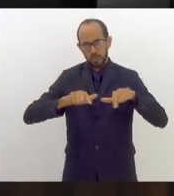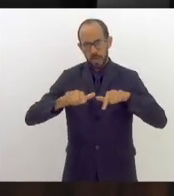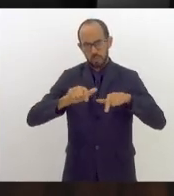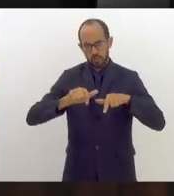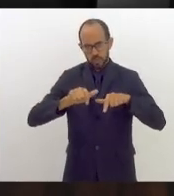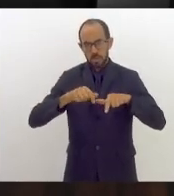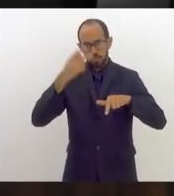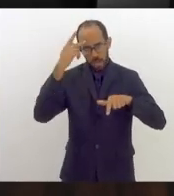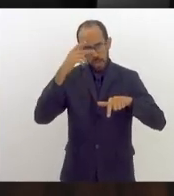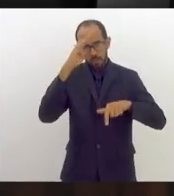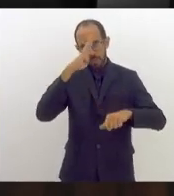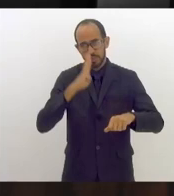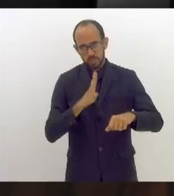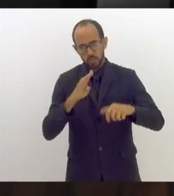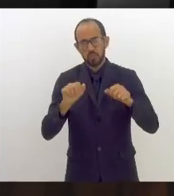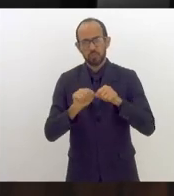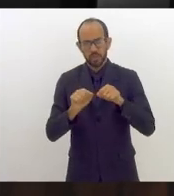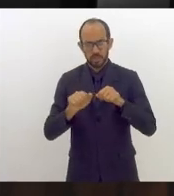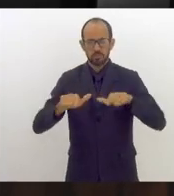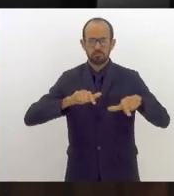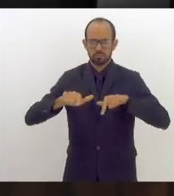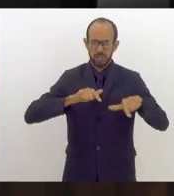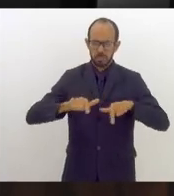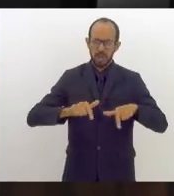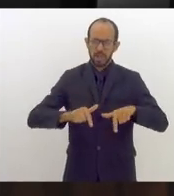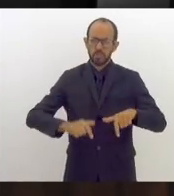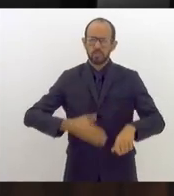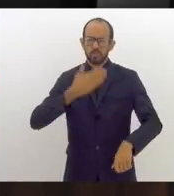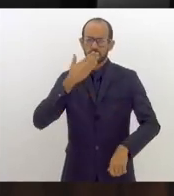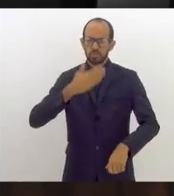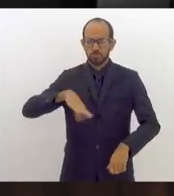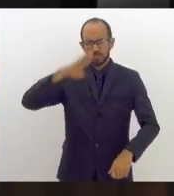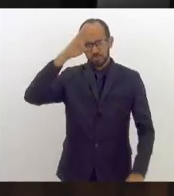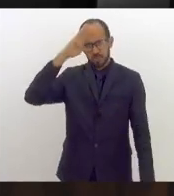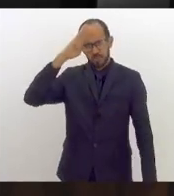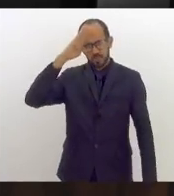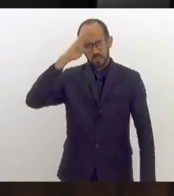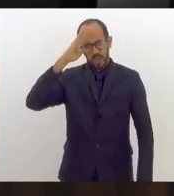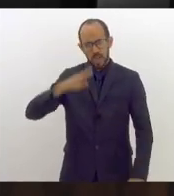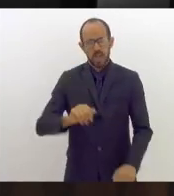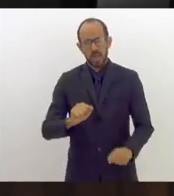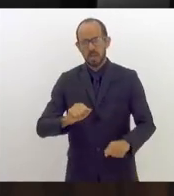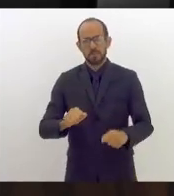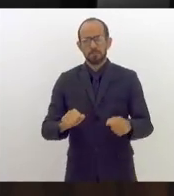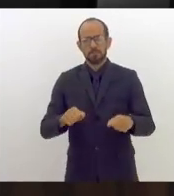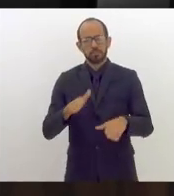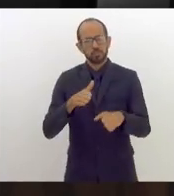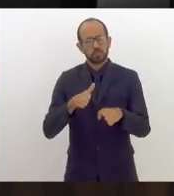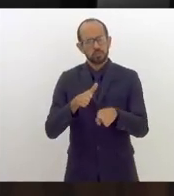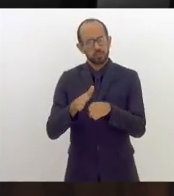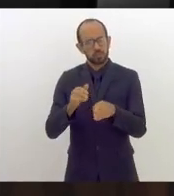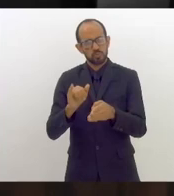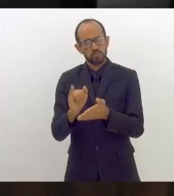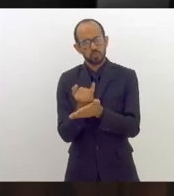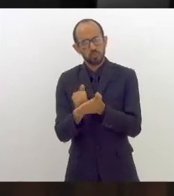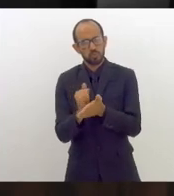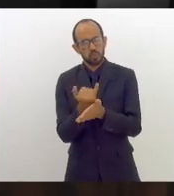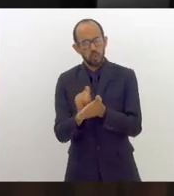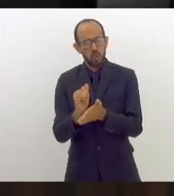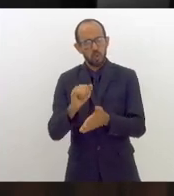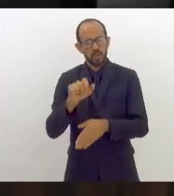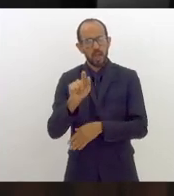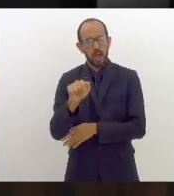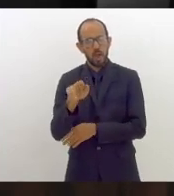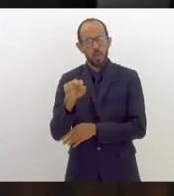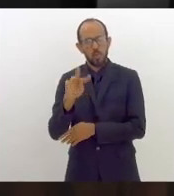funções típicas de oficial intermediário nos corpos de Tropa de instrutor da Academia Militar das Agulhas